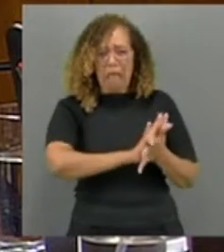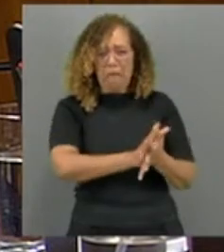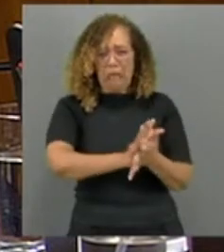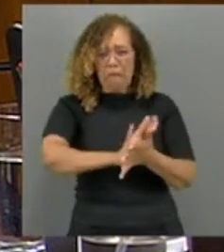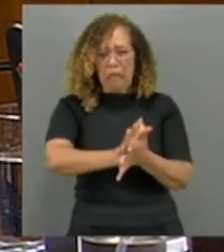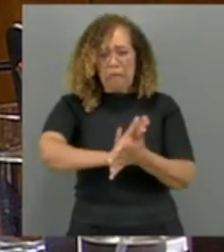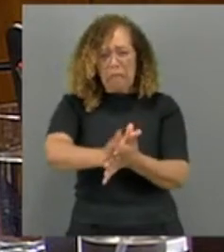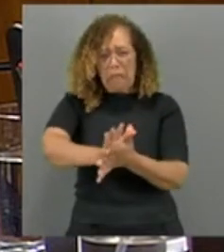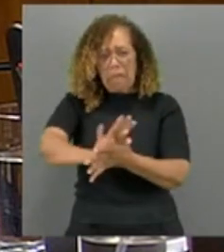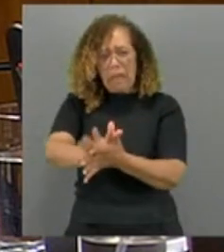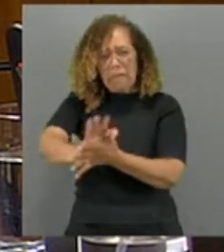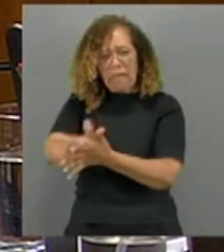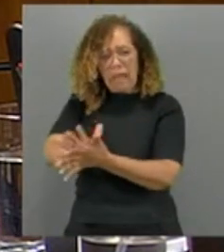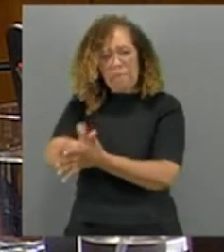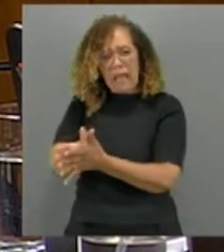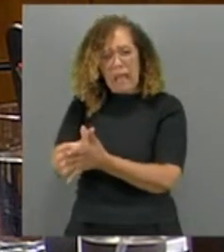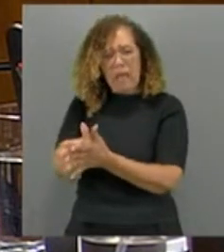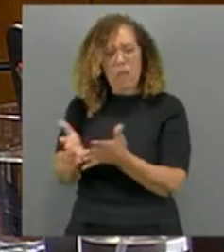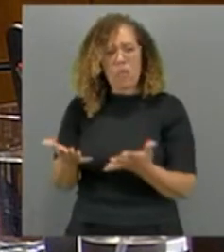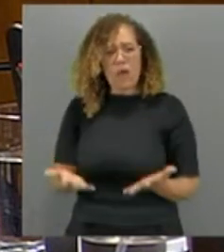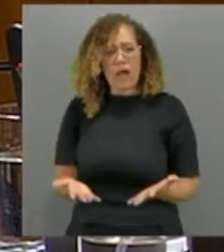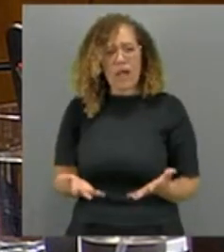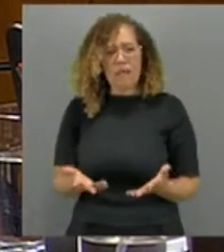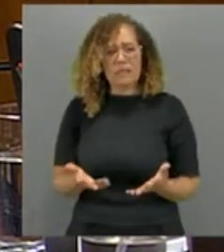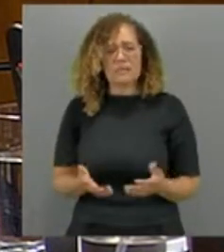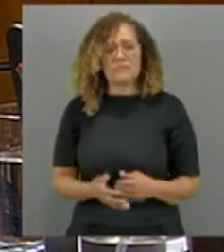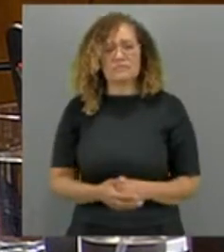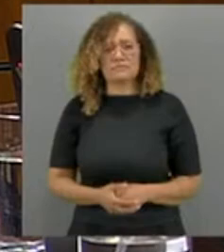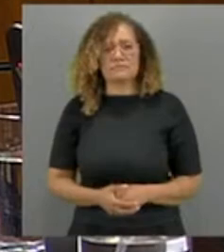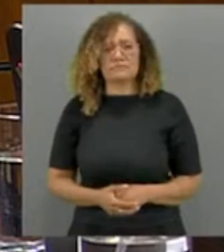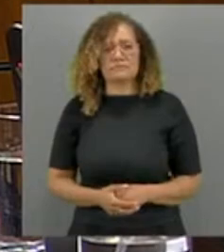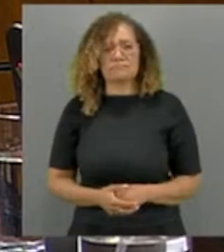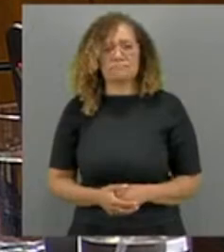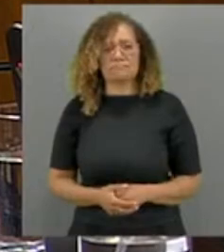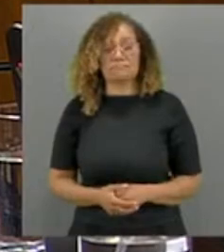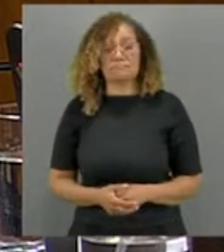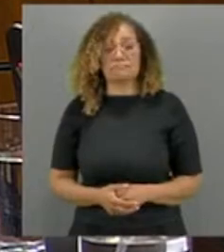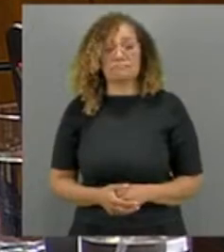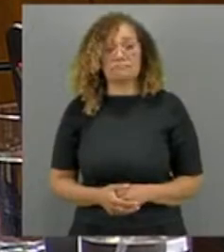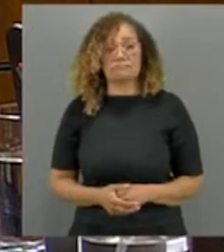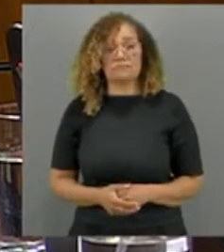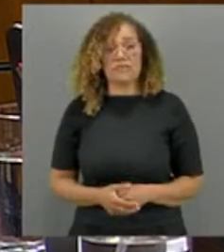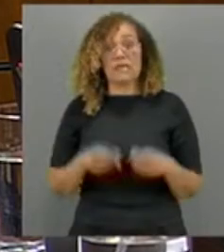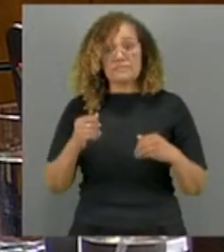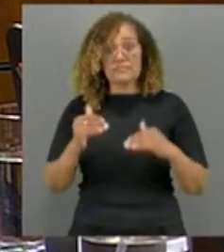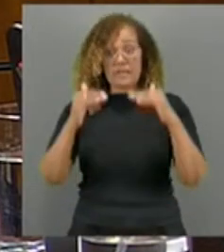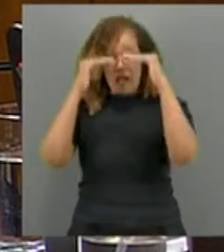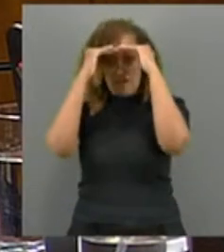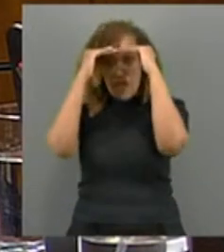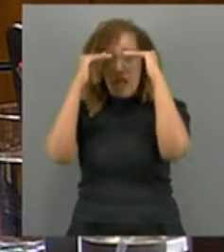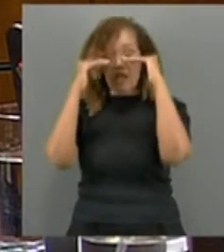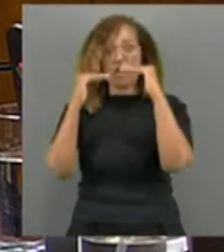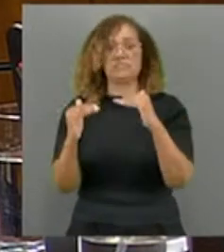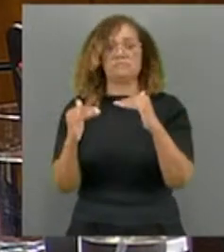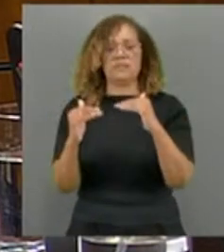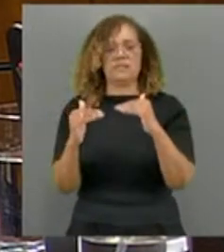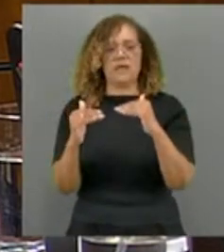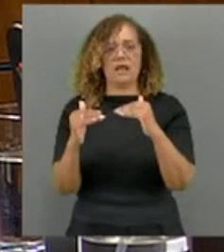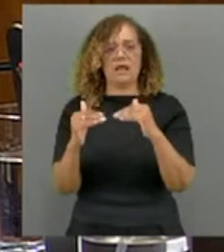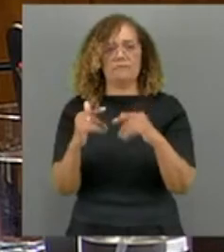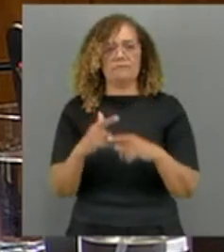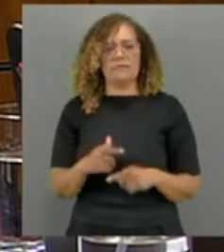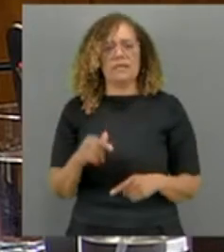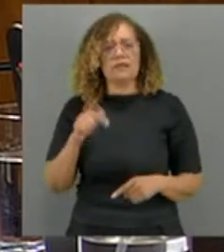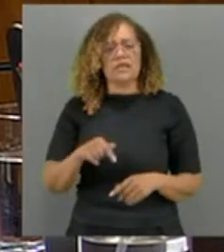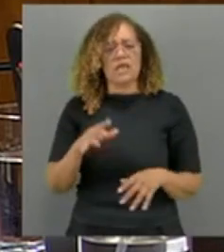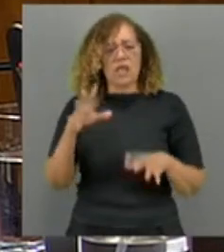prateleira. E essas teses eram teses respeitáveis. O tal do tribunal que